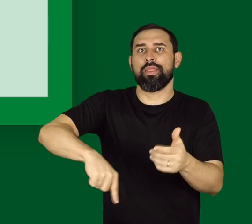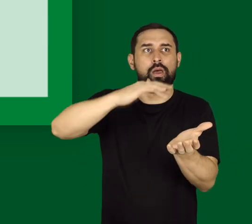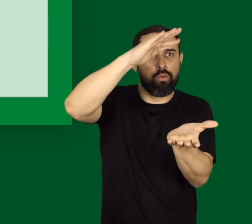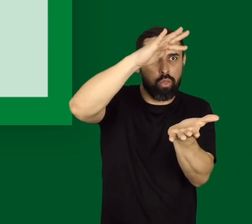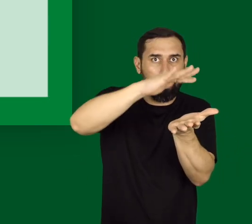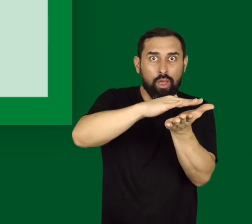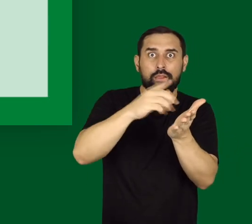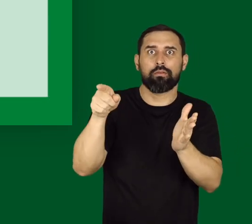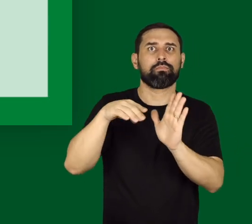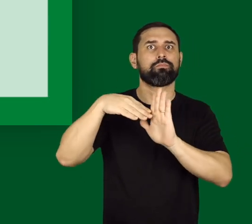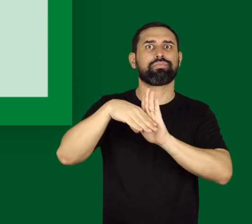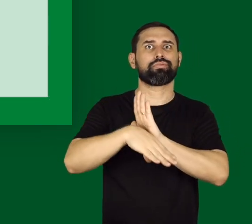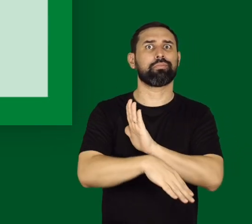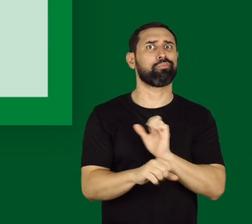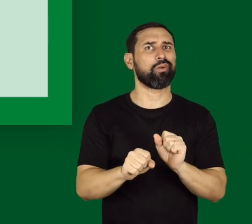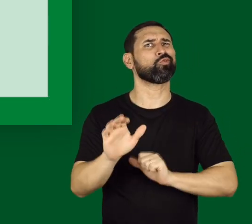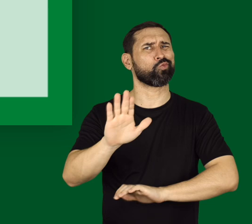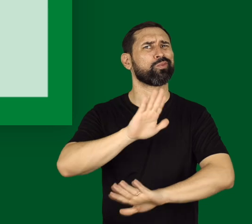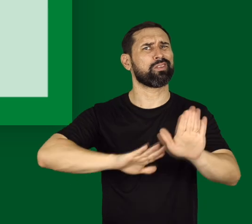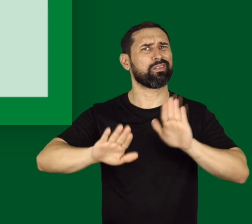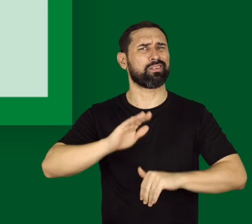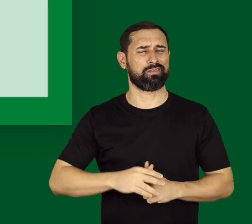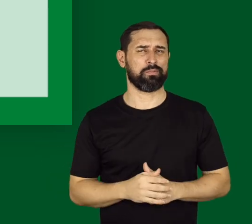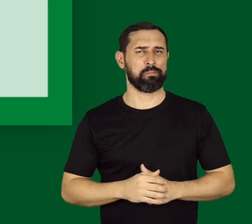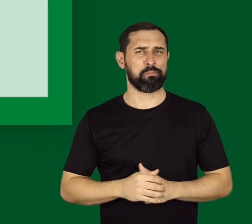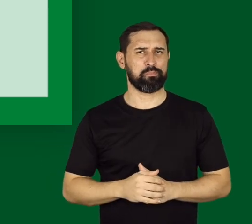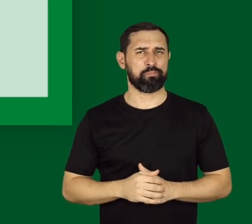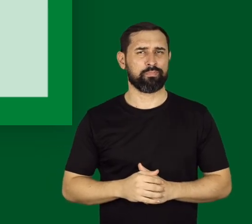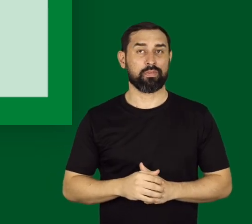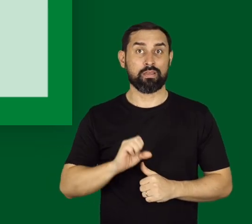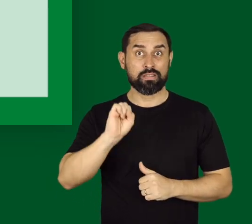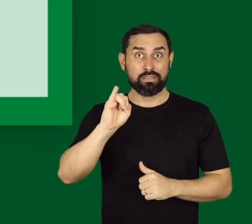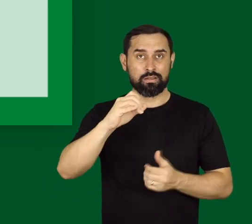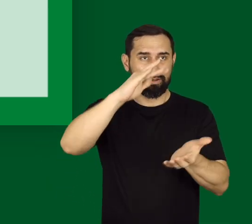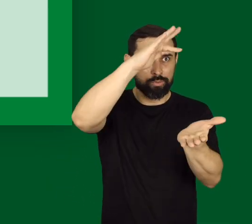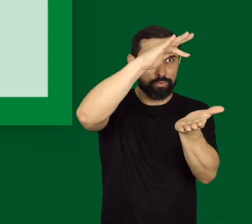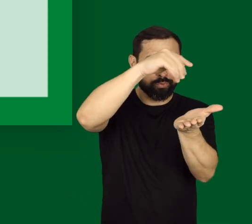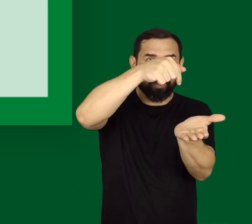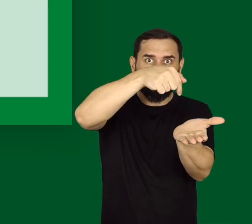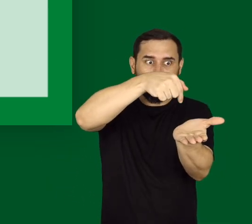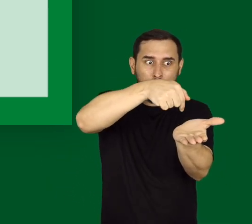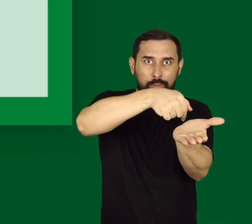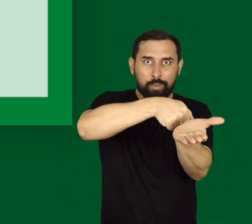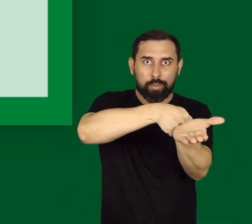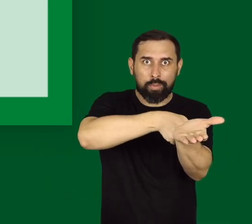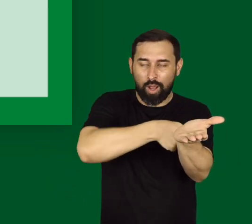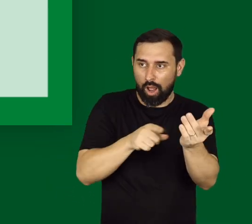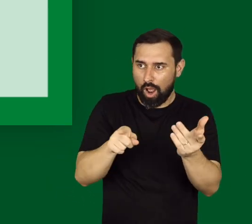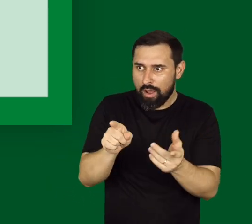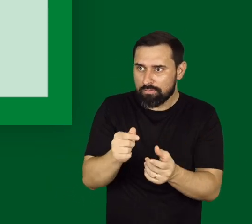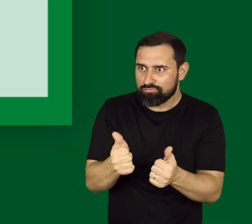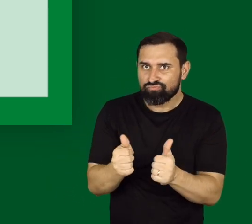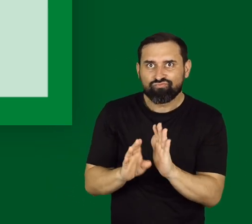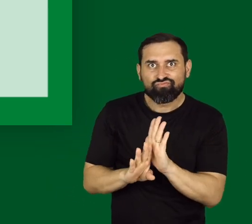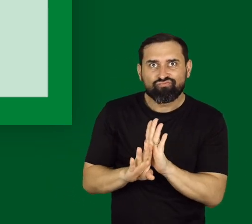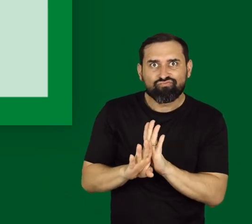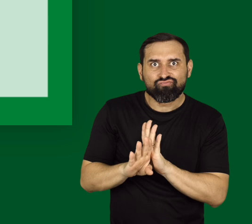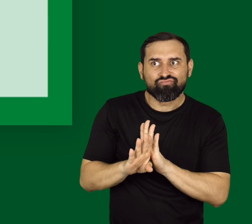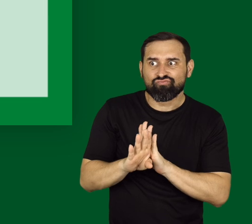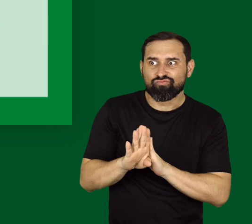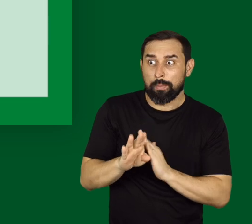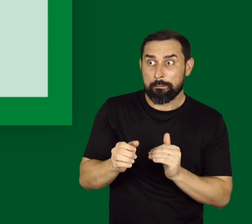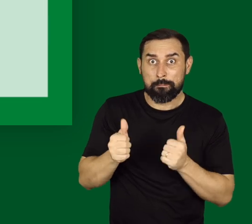vez que você for fazer a expansão, para você não hiperidratar o paciente e você não piorar o prognóstico desse